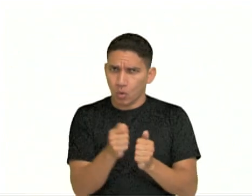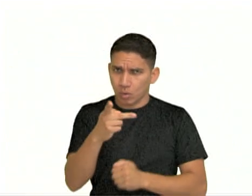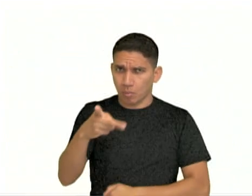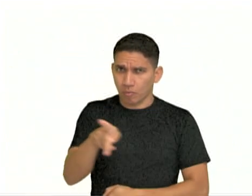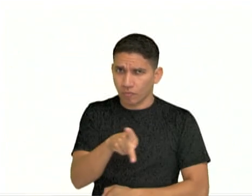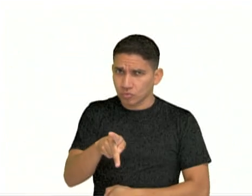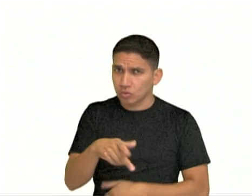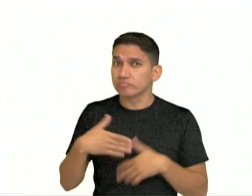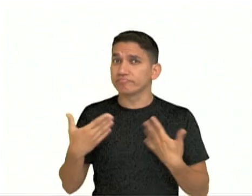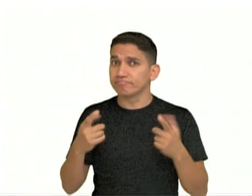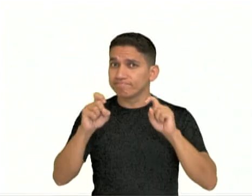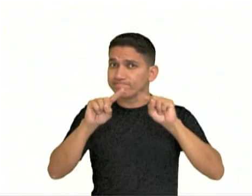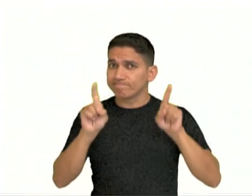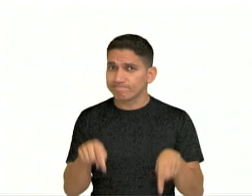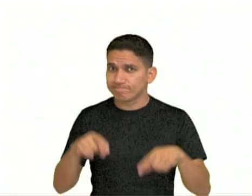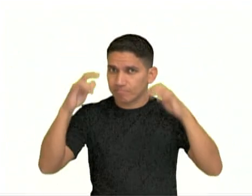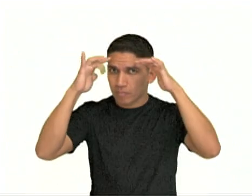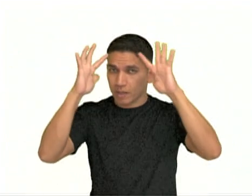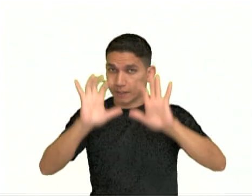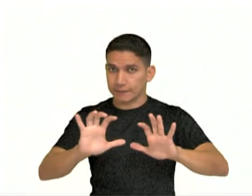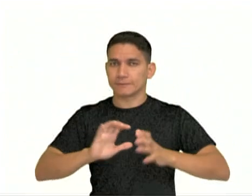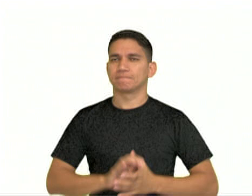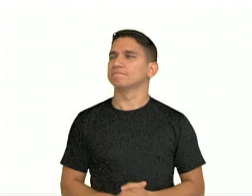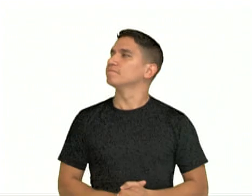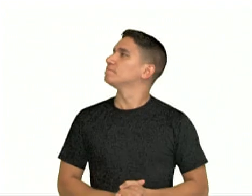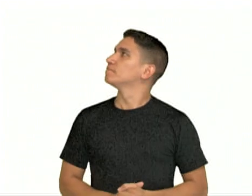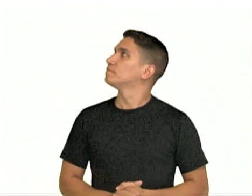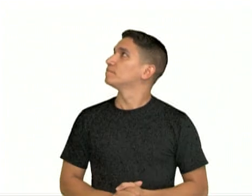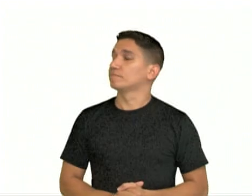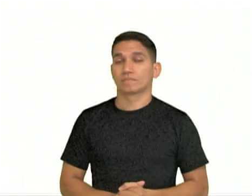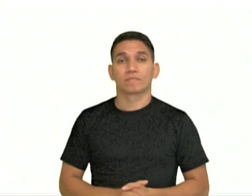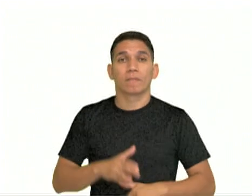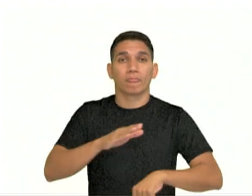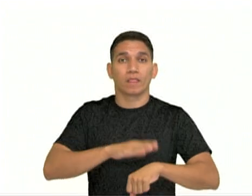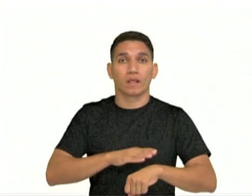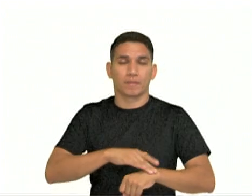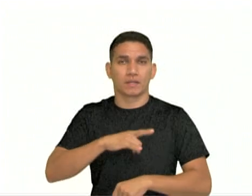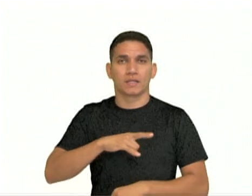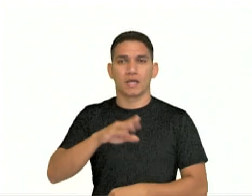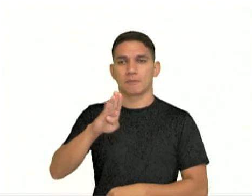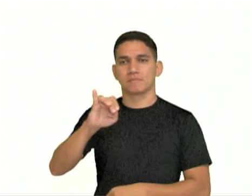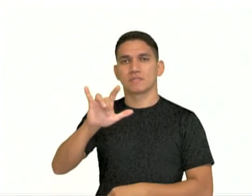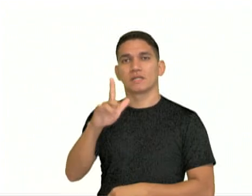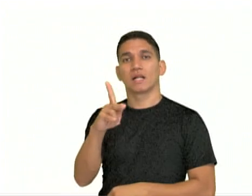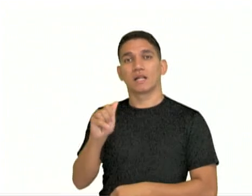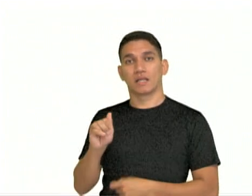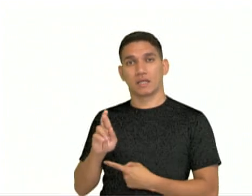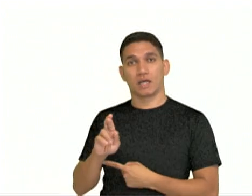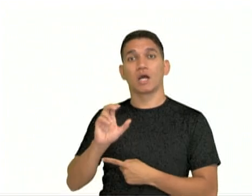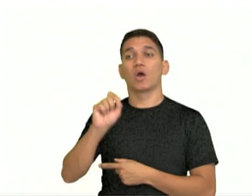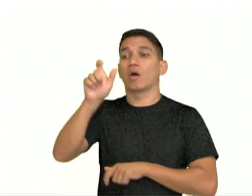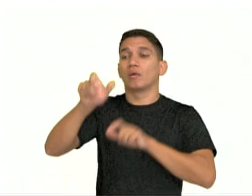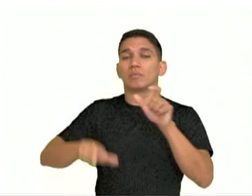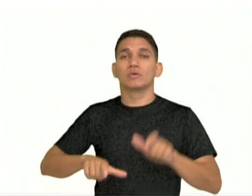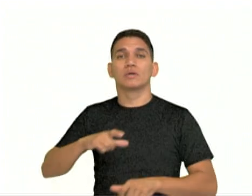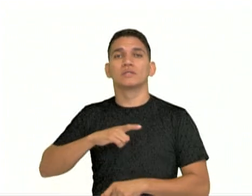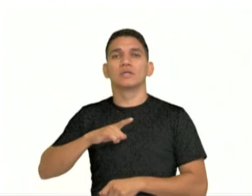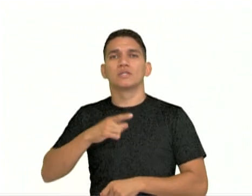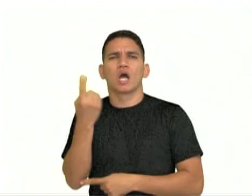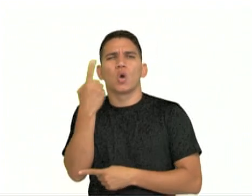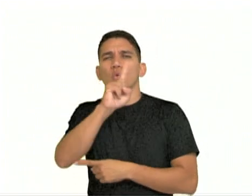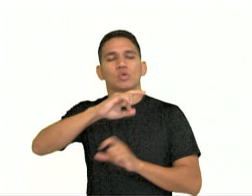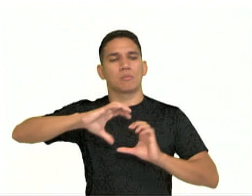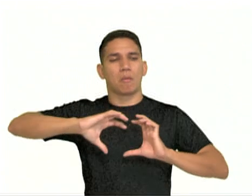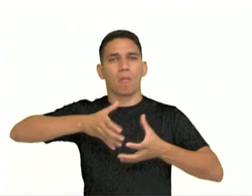E aí? Vamos pensar no seguinte. Em uma partida de bilhar, o jogador, para, entre aspas, matar a última bola e